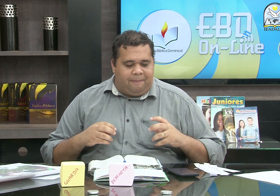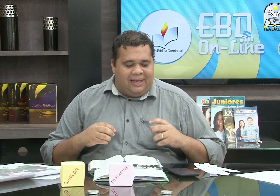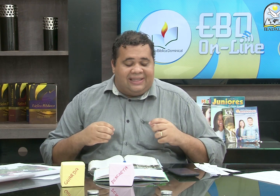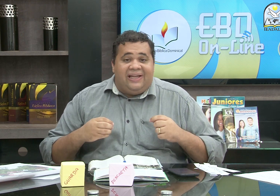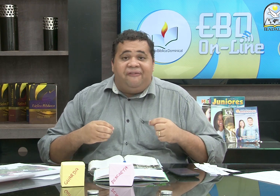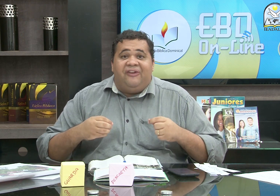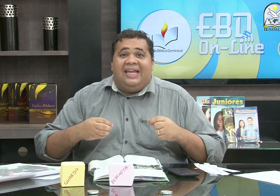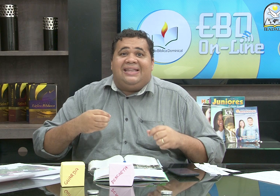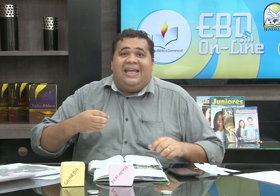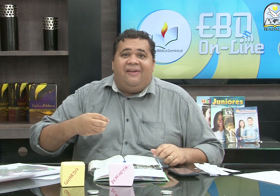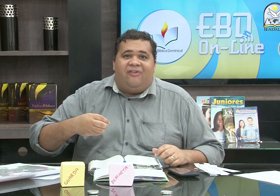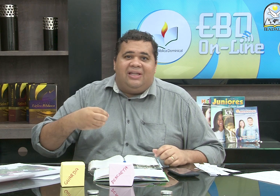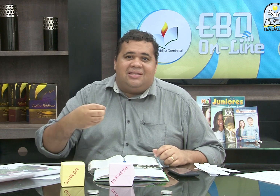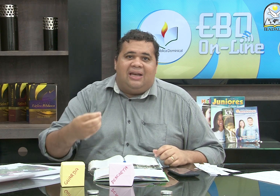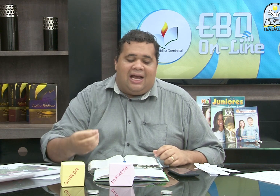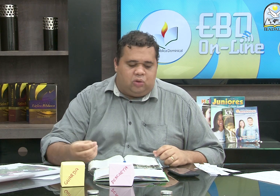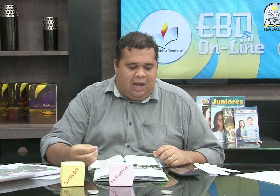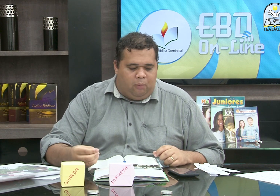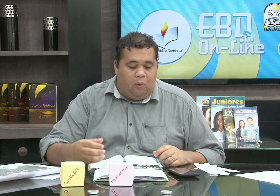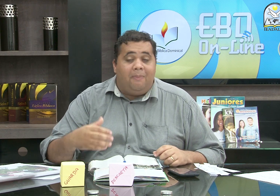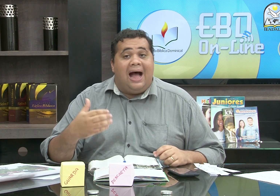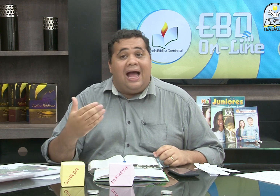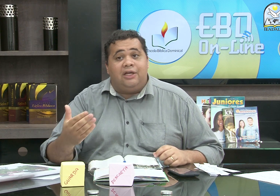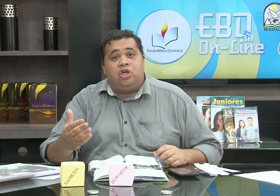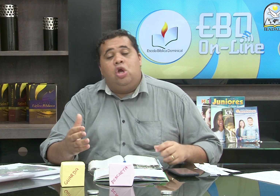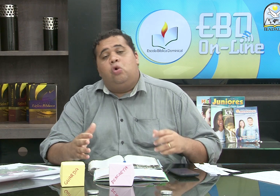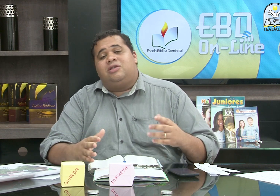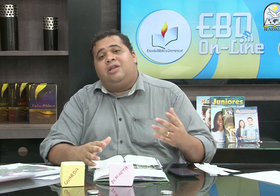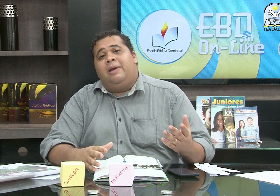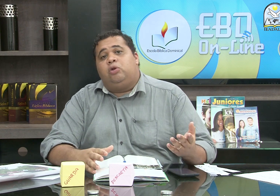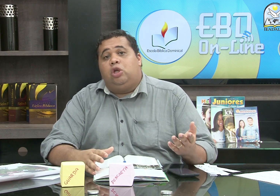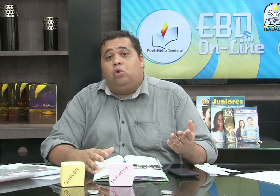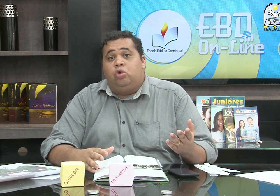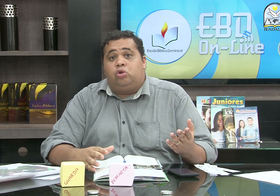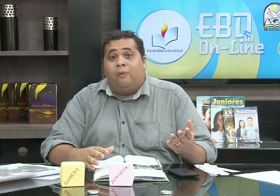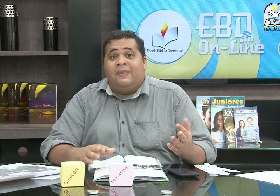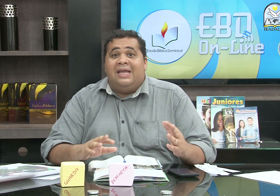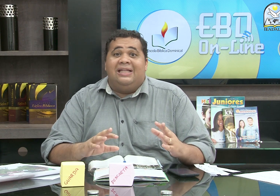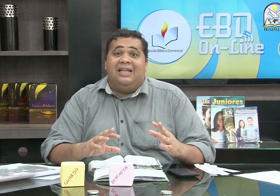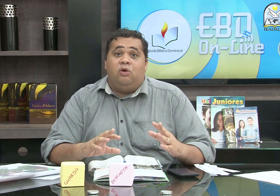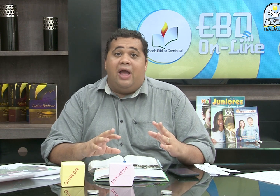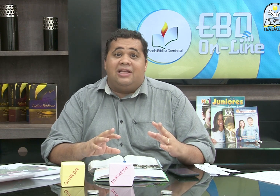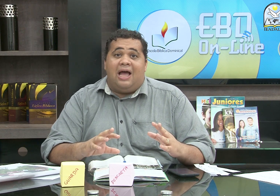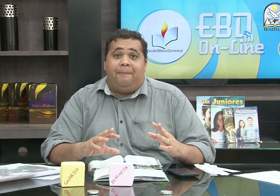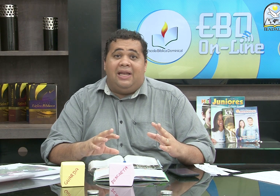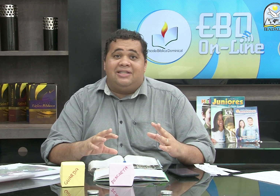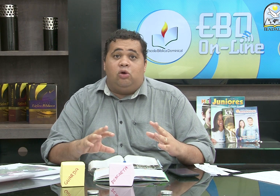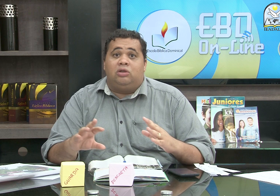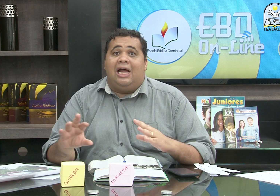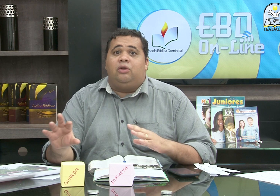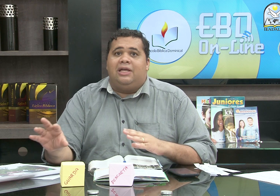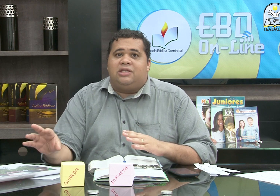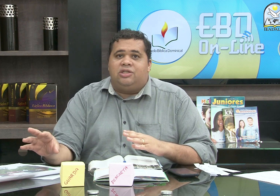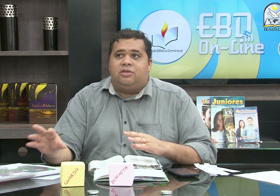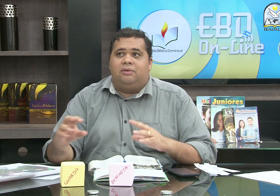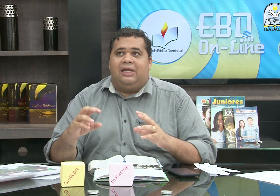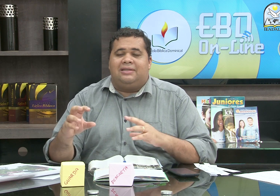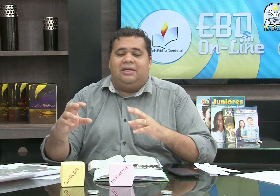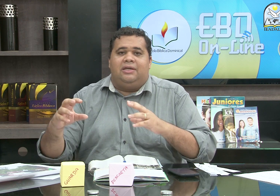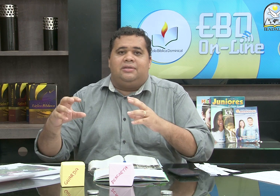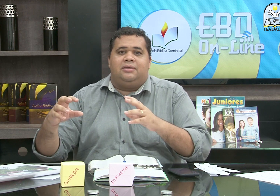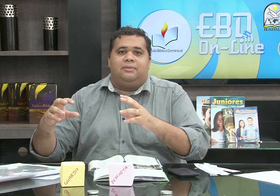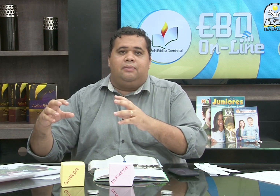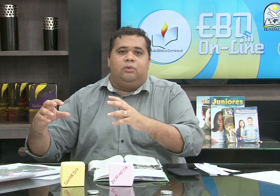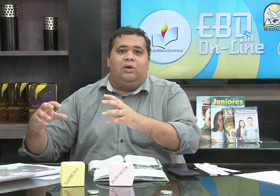é essa perda definitiva desse laço de amor mas o sentimento de luto não é apenas encontrado nesses